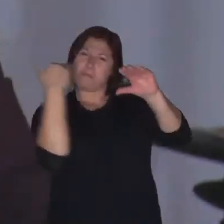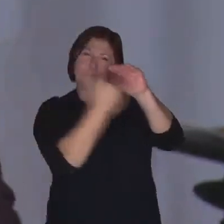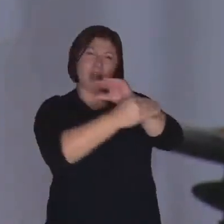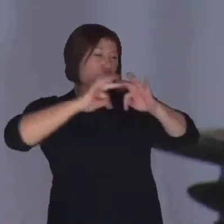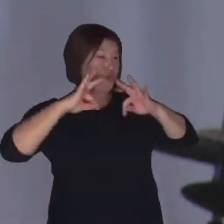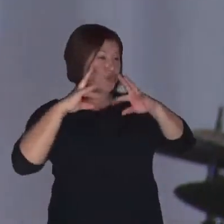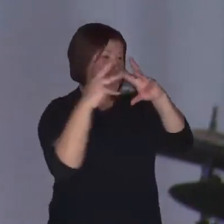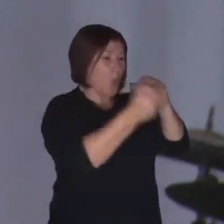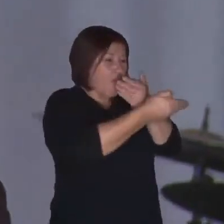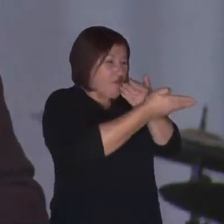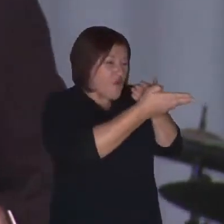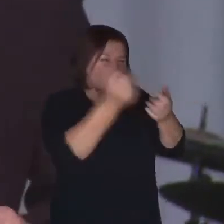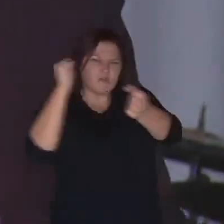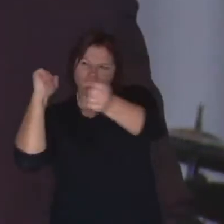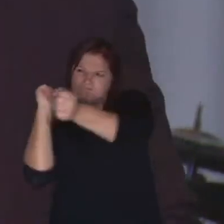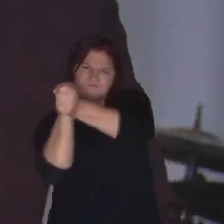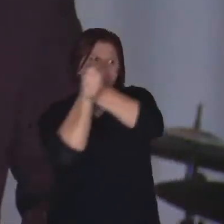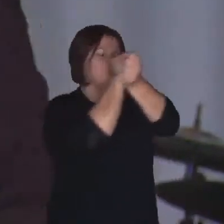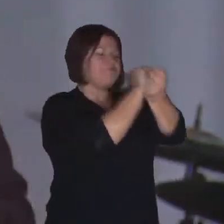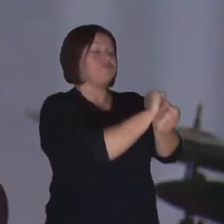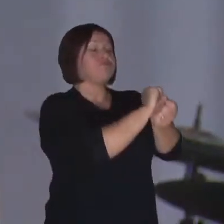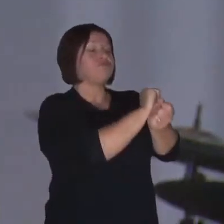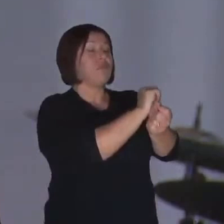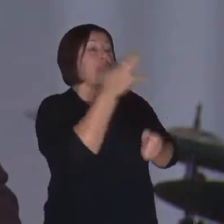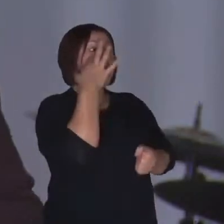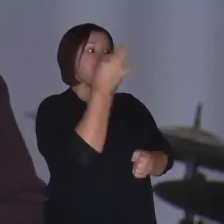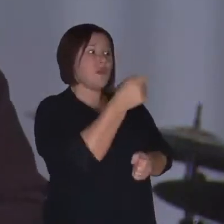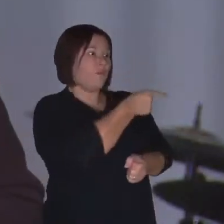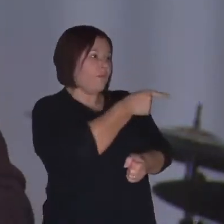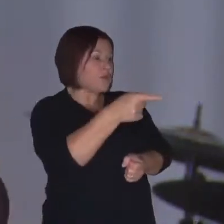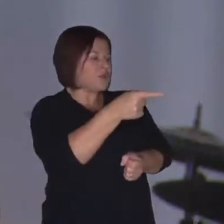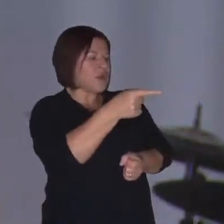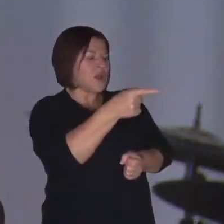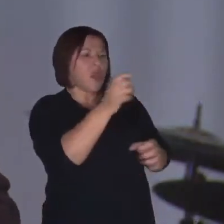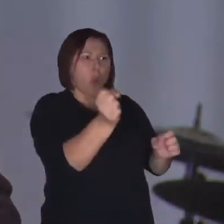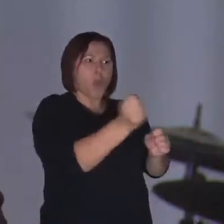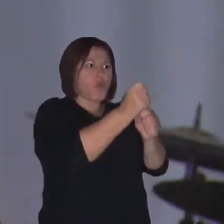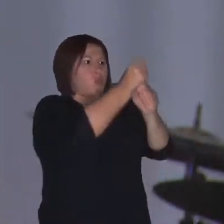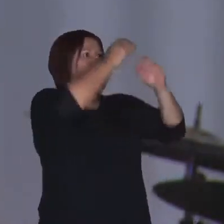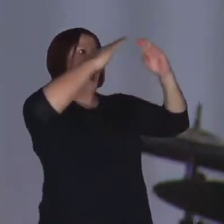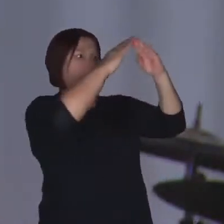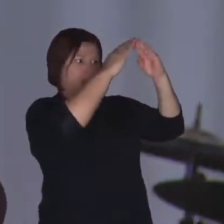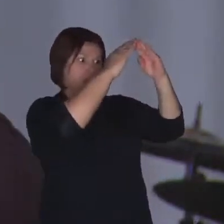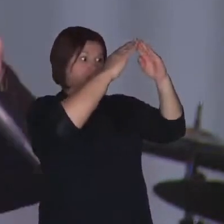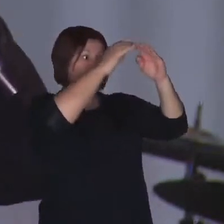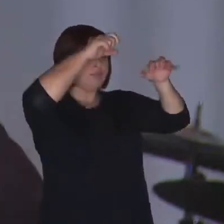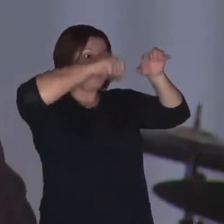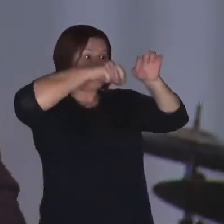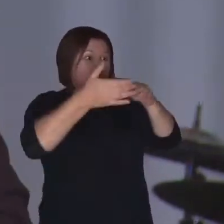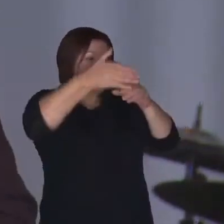construam casas e habitem nelas, plantem jardins, comam de seus frutos,